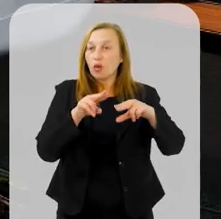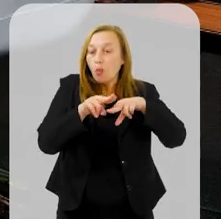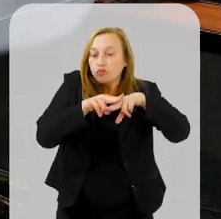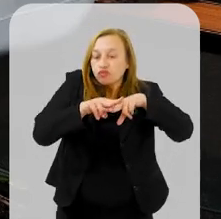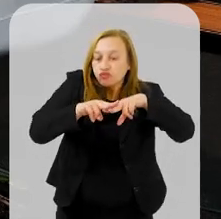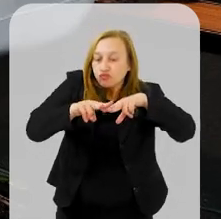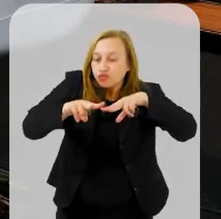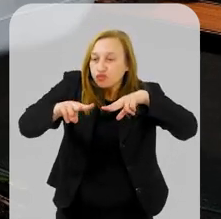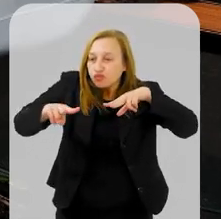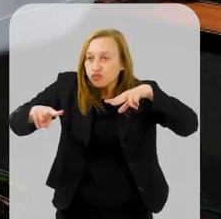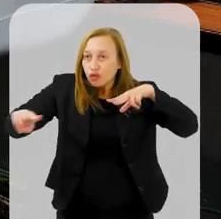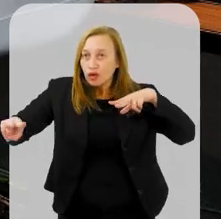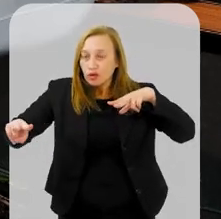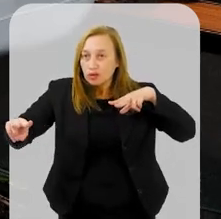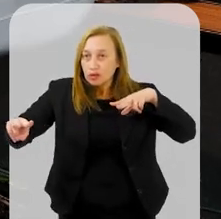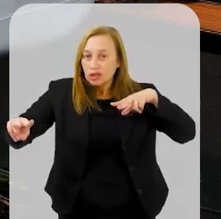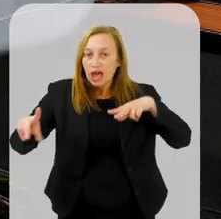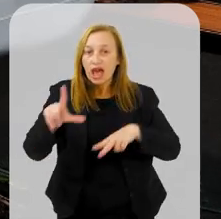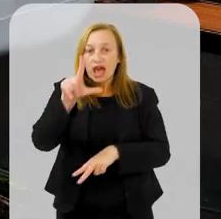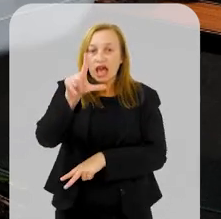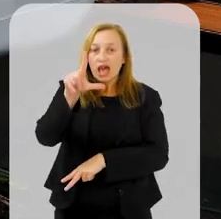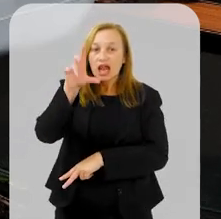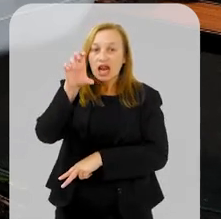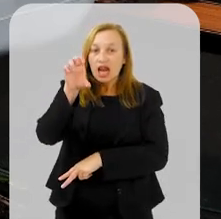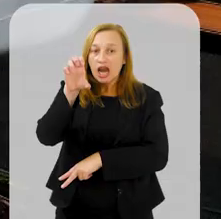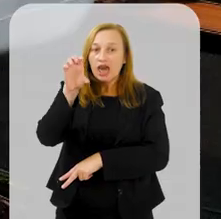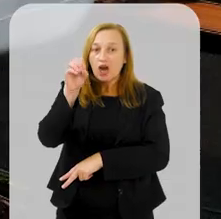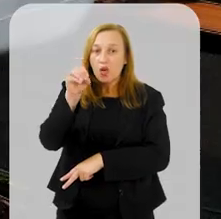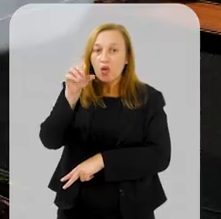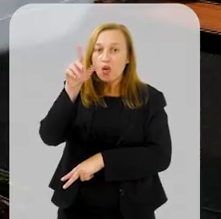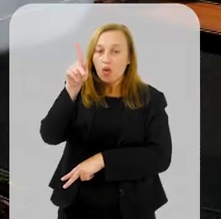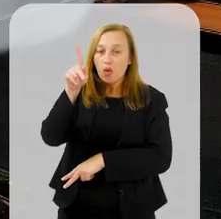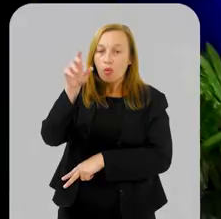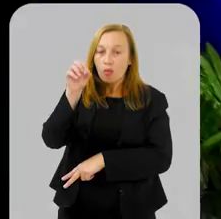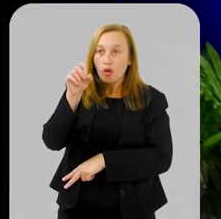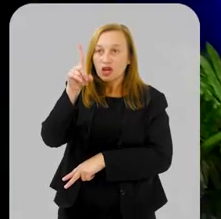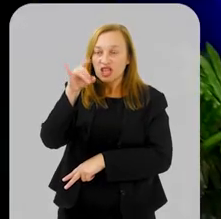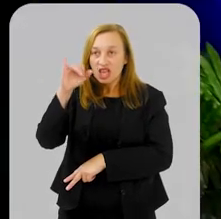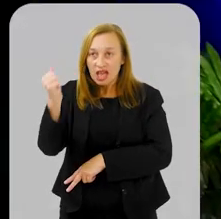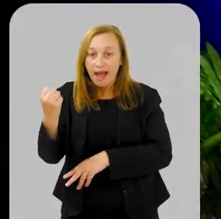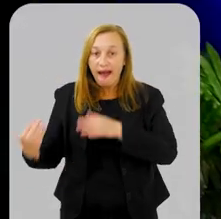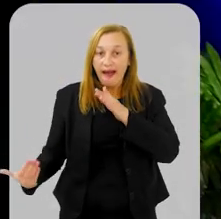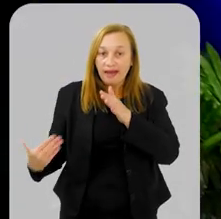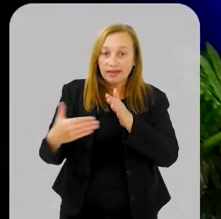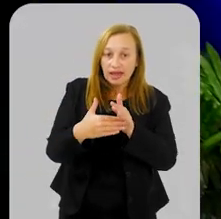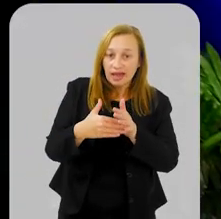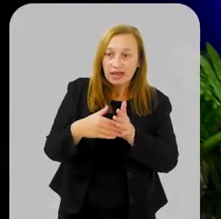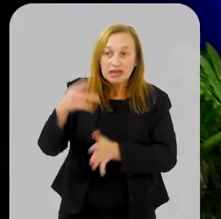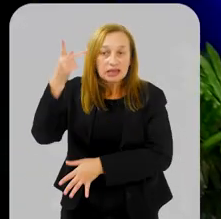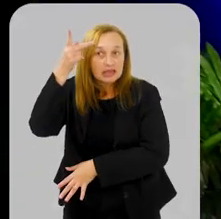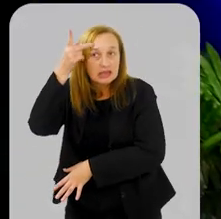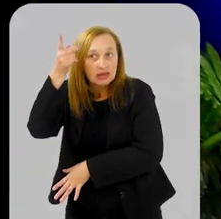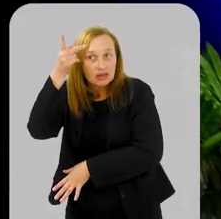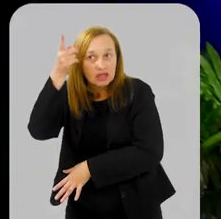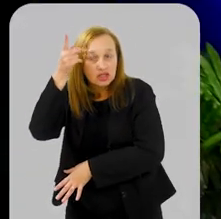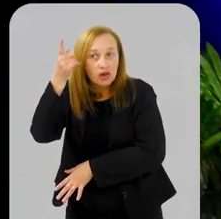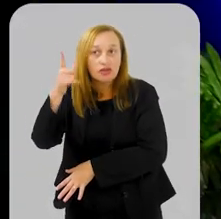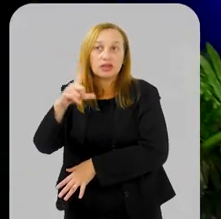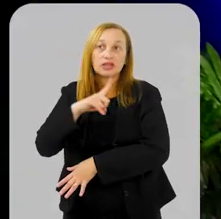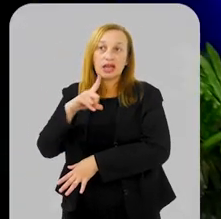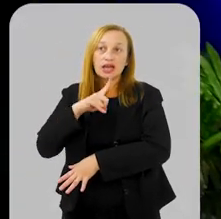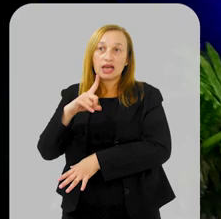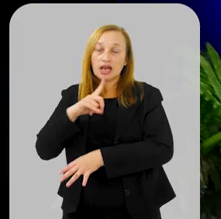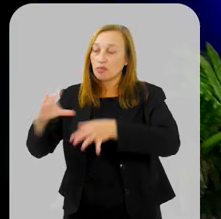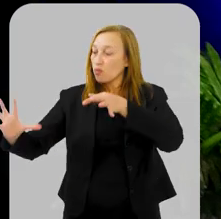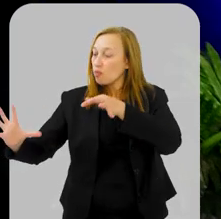linha ferroviária da estação da Leopoldina até a estação de São Cristóvão, você